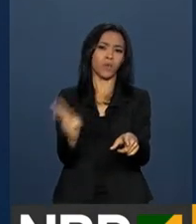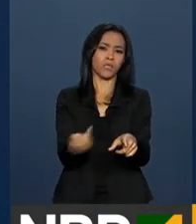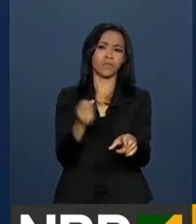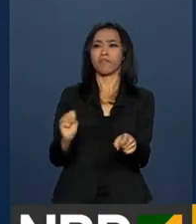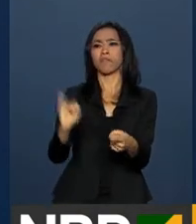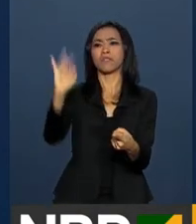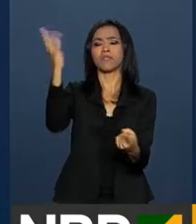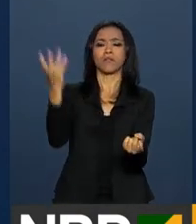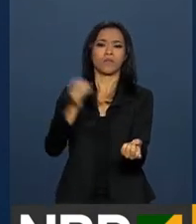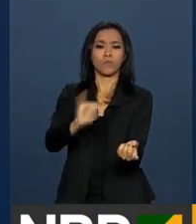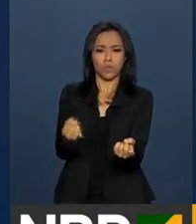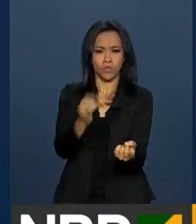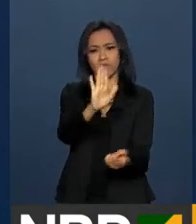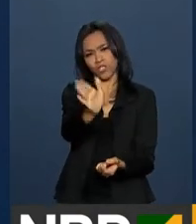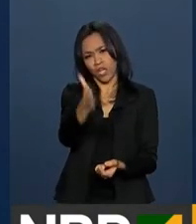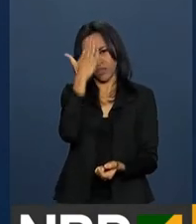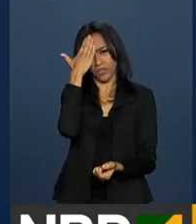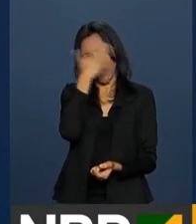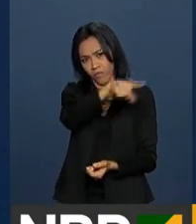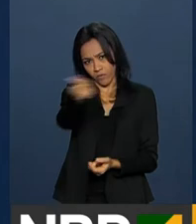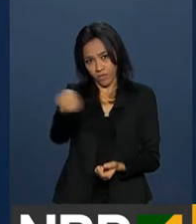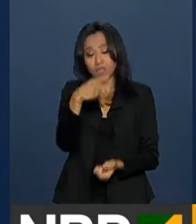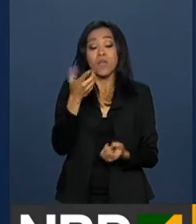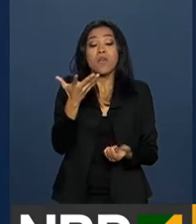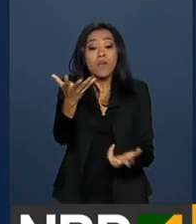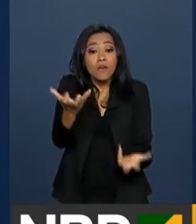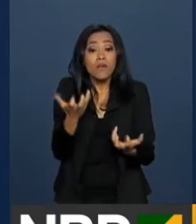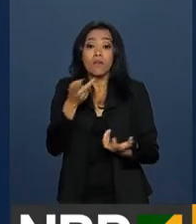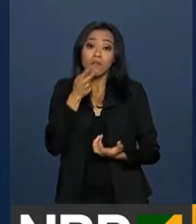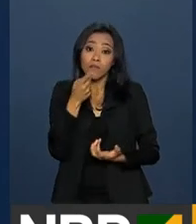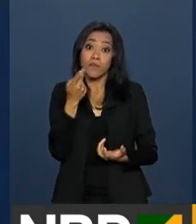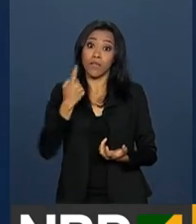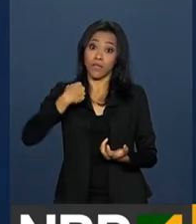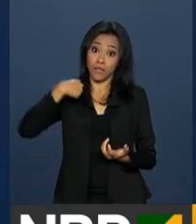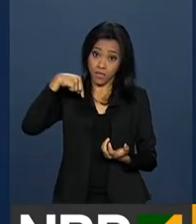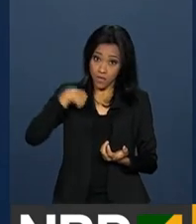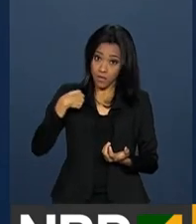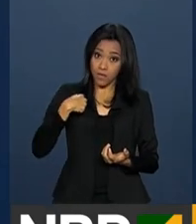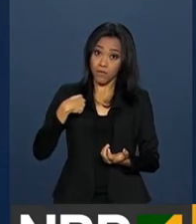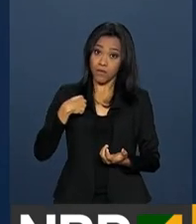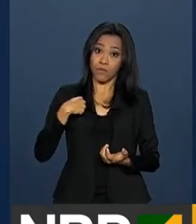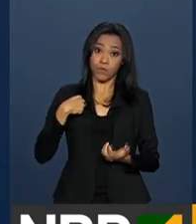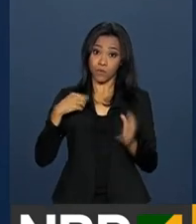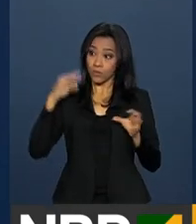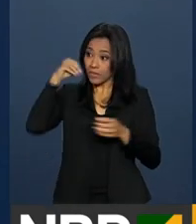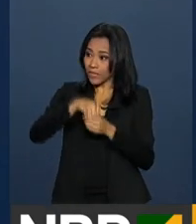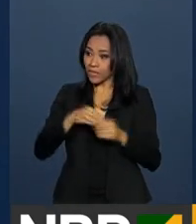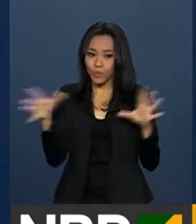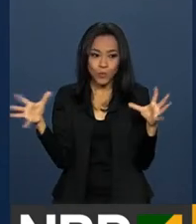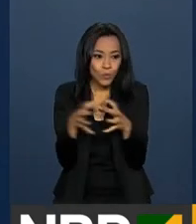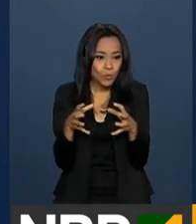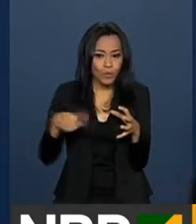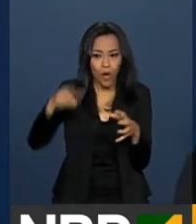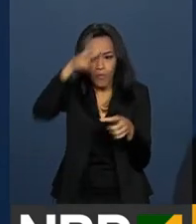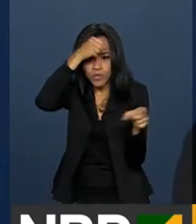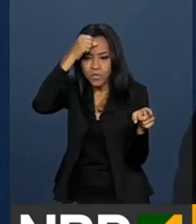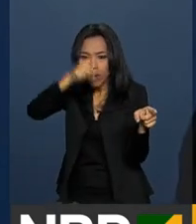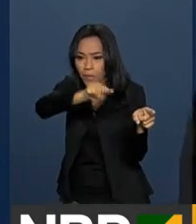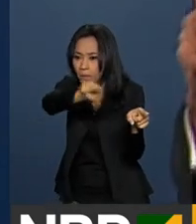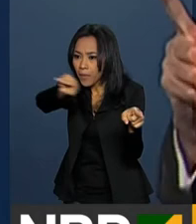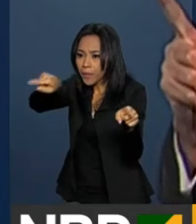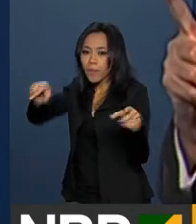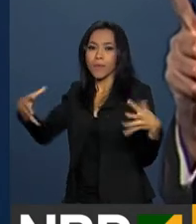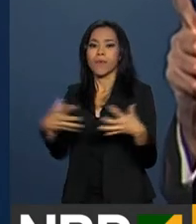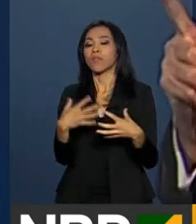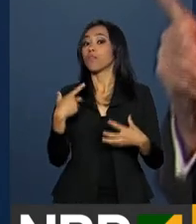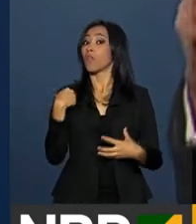que aconteceu com os juros. O que eu quero falar, porque eu estou no meio municipalista, é que nós temos, veja bem, nós temos 2 anos